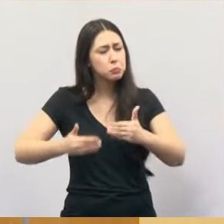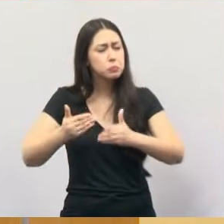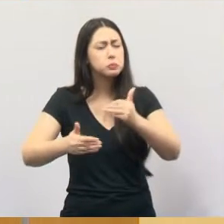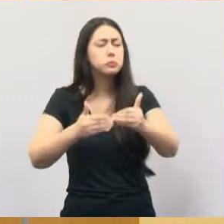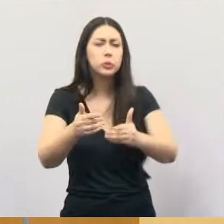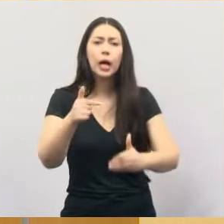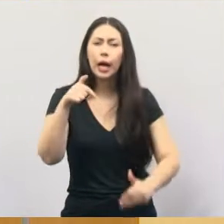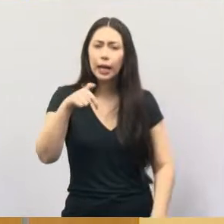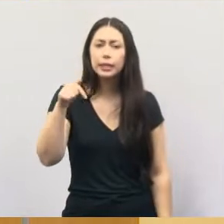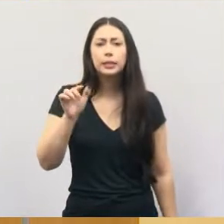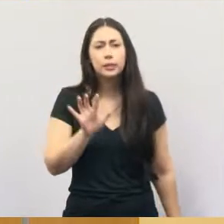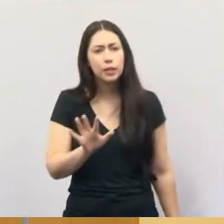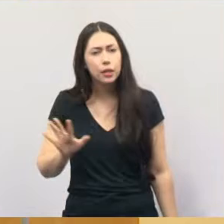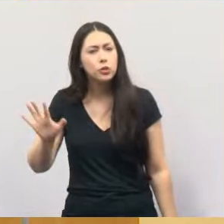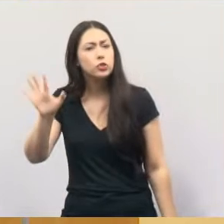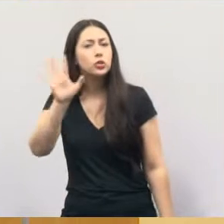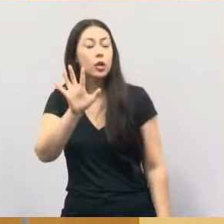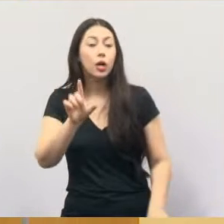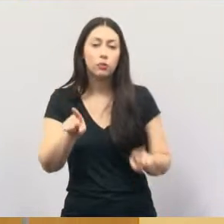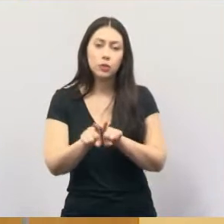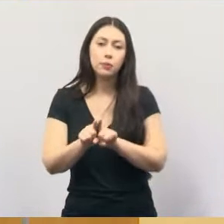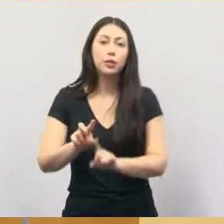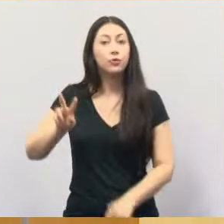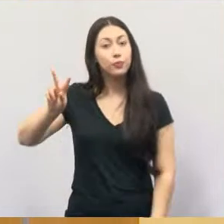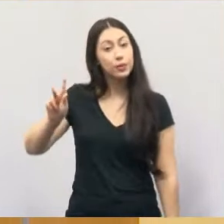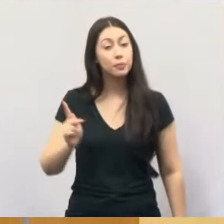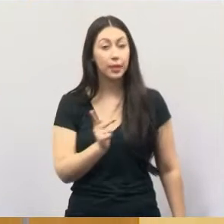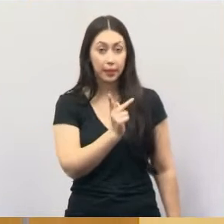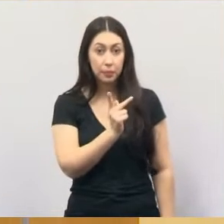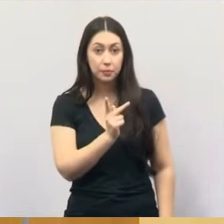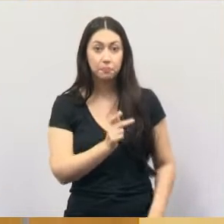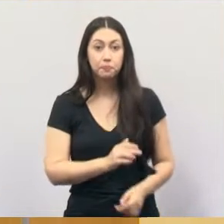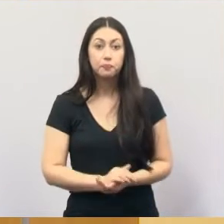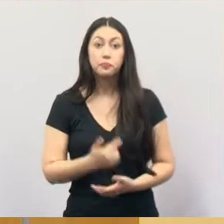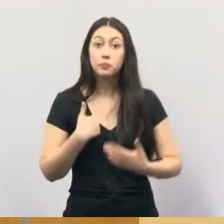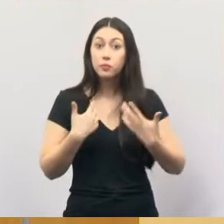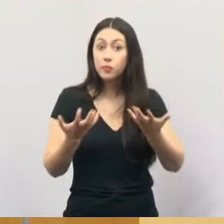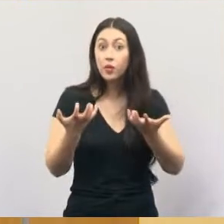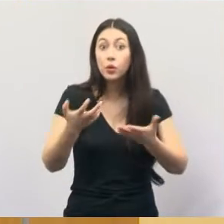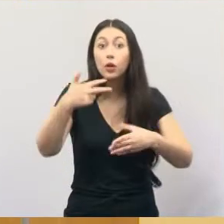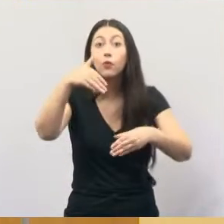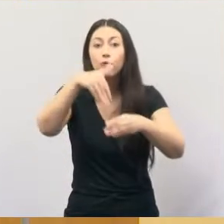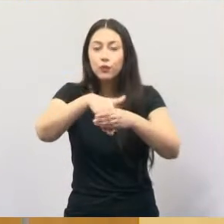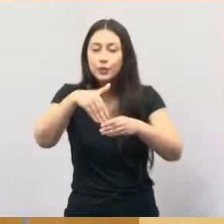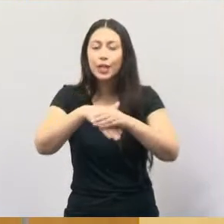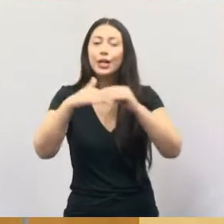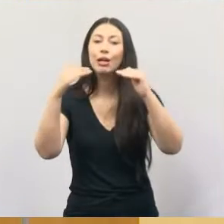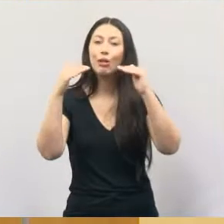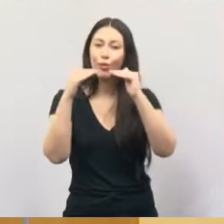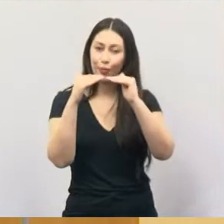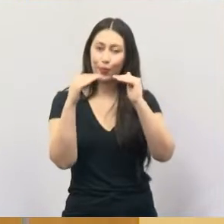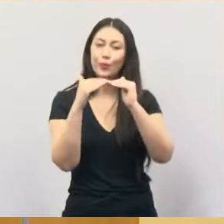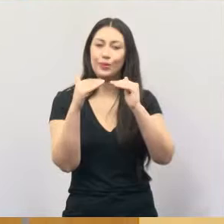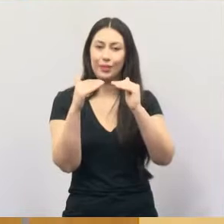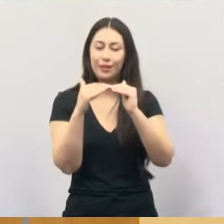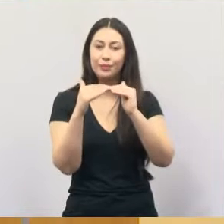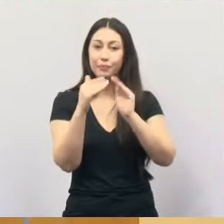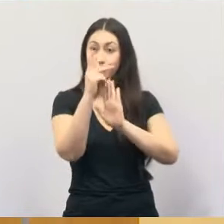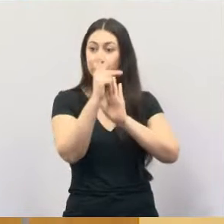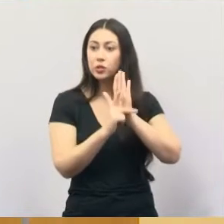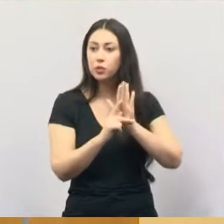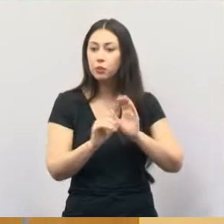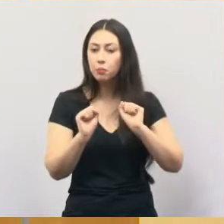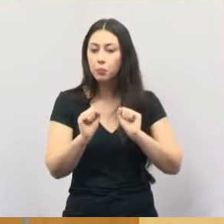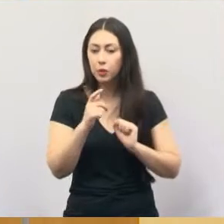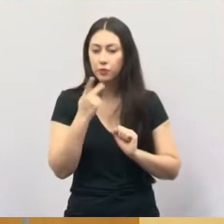região, e em especial aqui ao Vale do Paraíba. Então eu quero votar favoravelmente a esse projeto. Pois não,